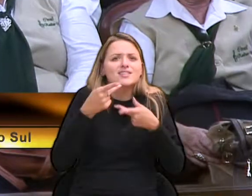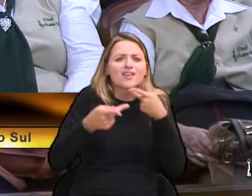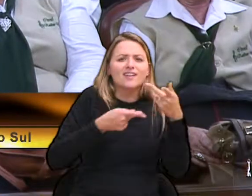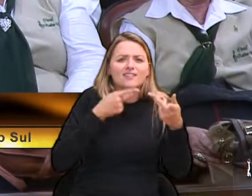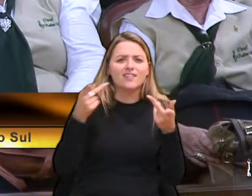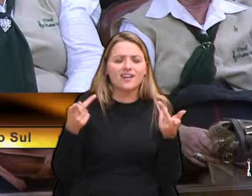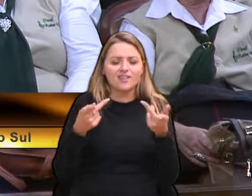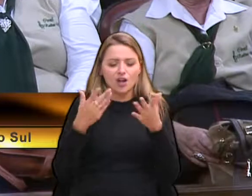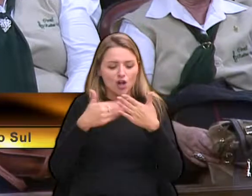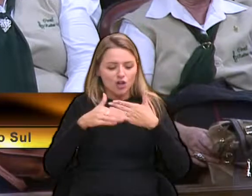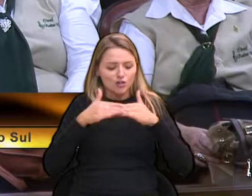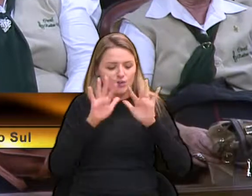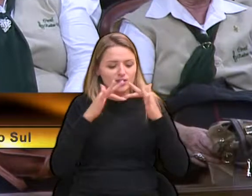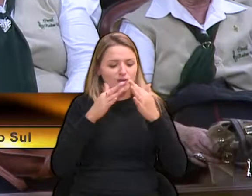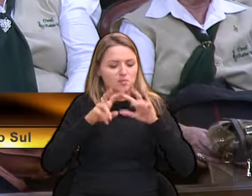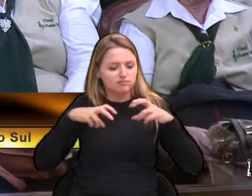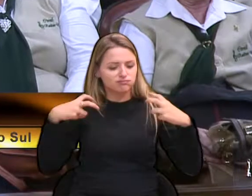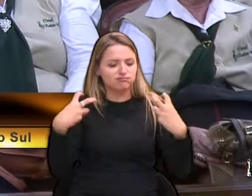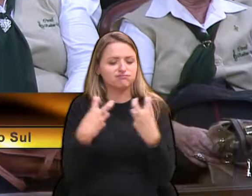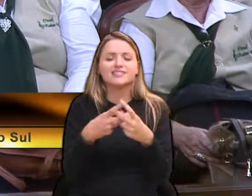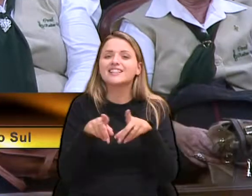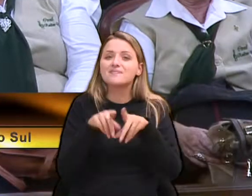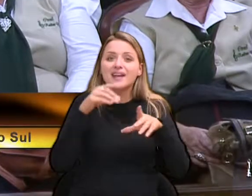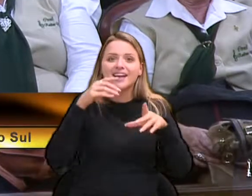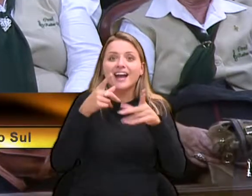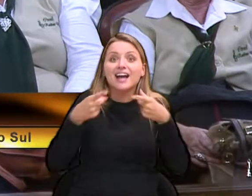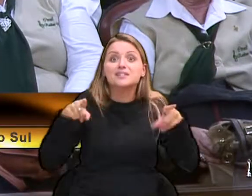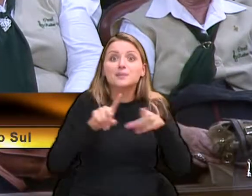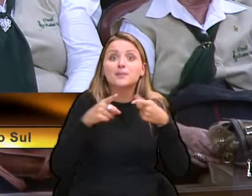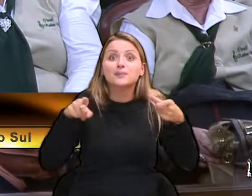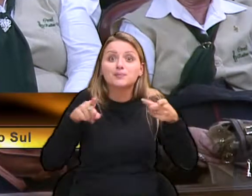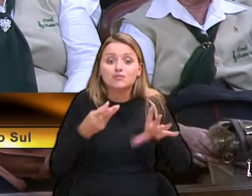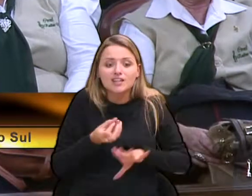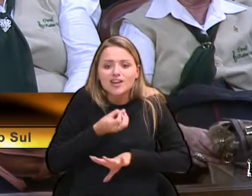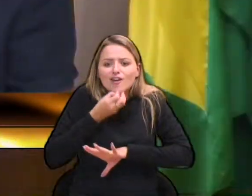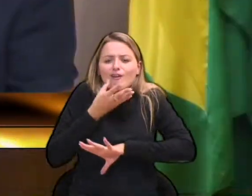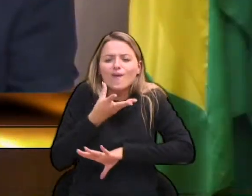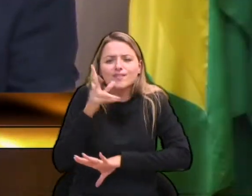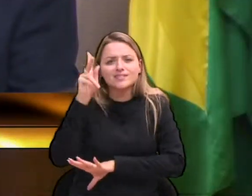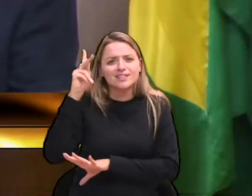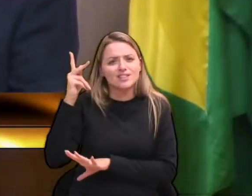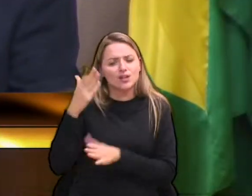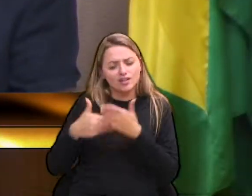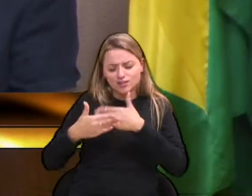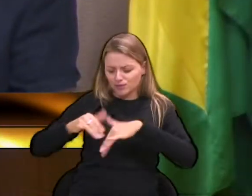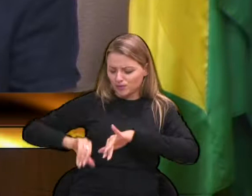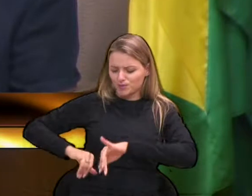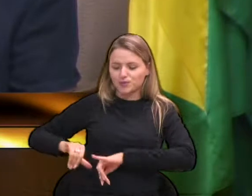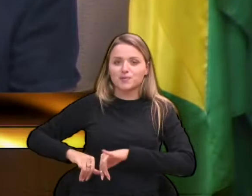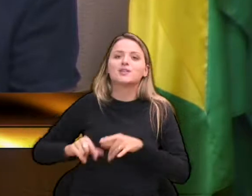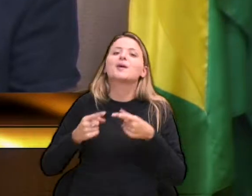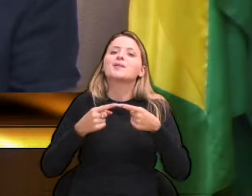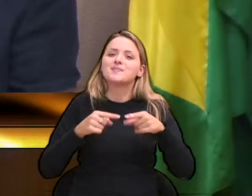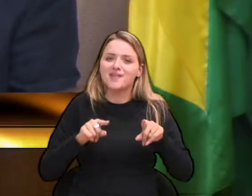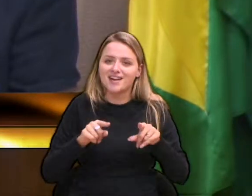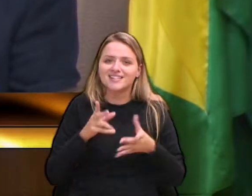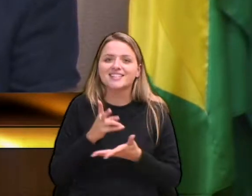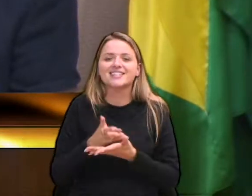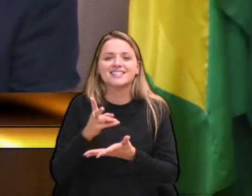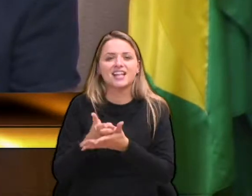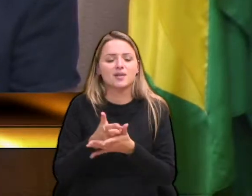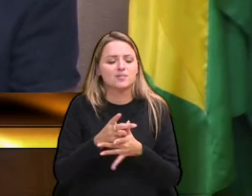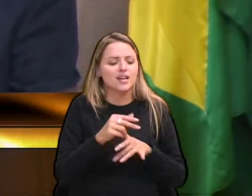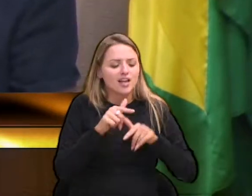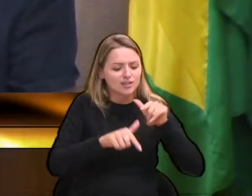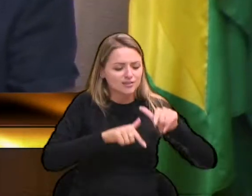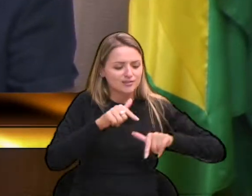mesa, em cada canção que conta uma história do seu sofrimento, mas acima de tudo, com a alegria e o lavoro